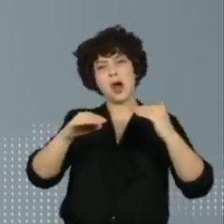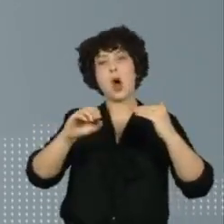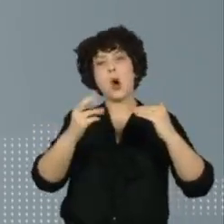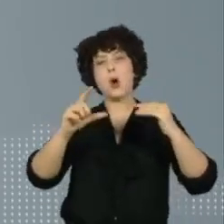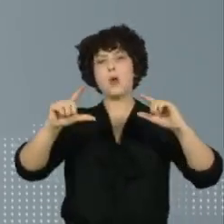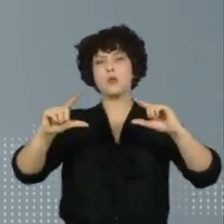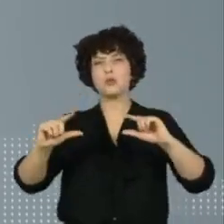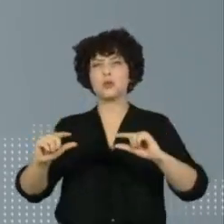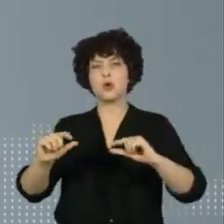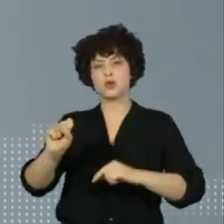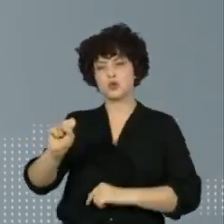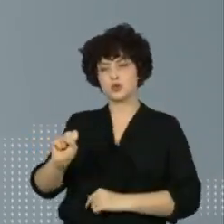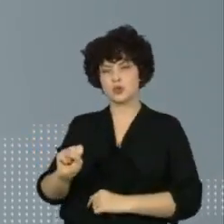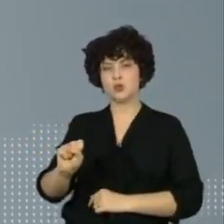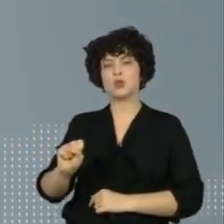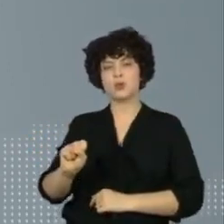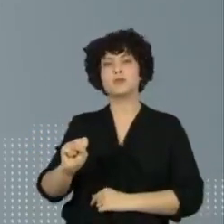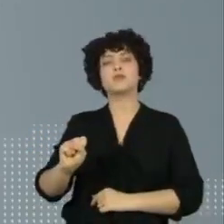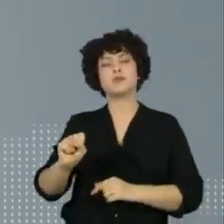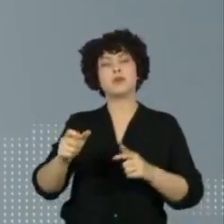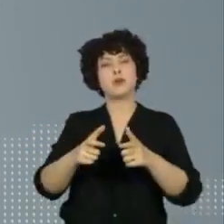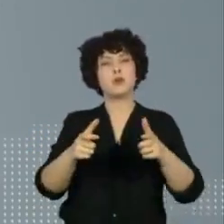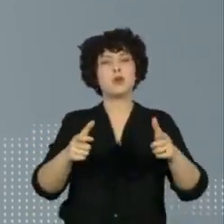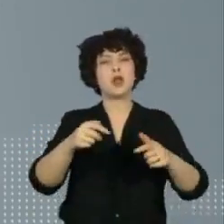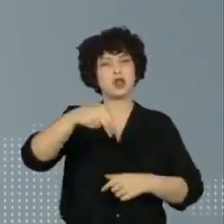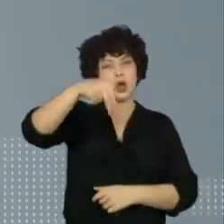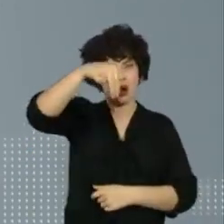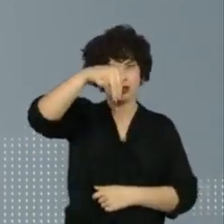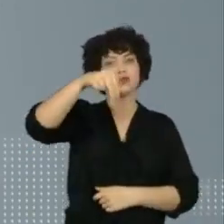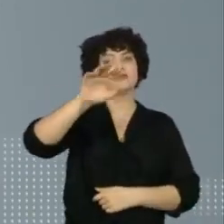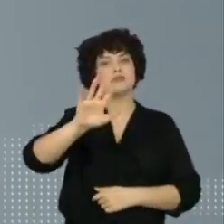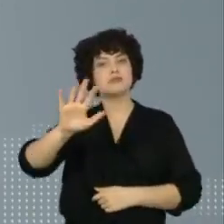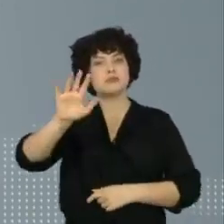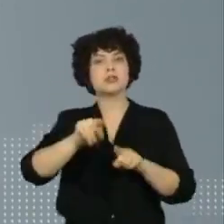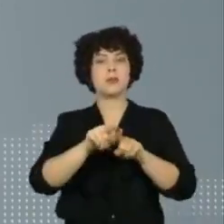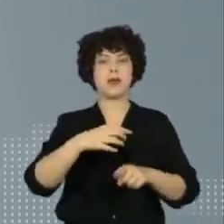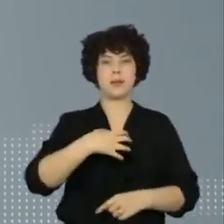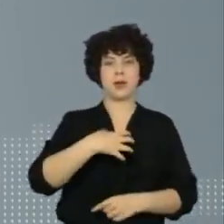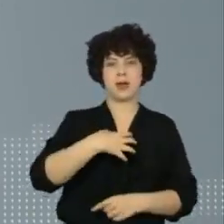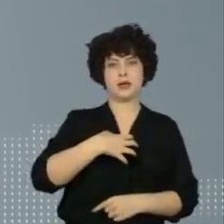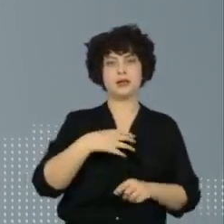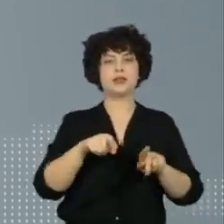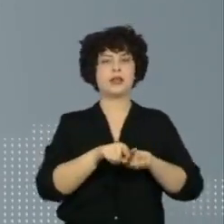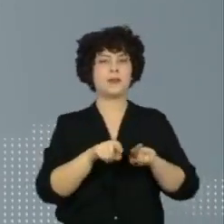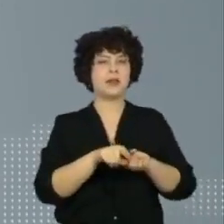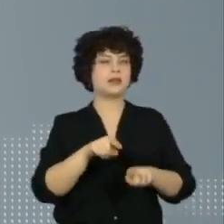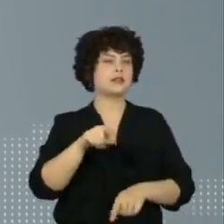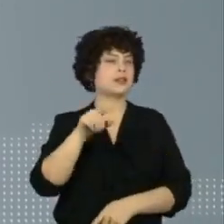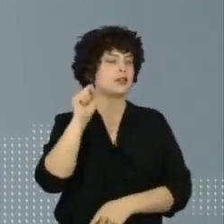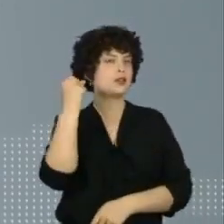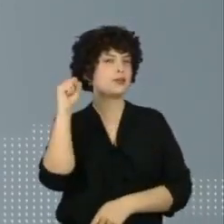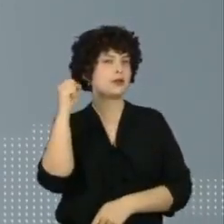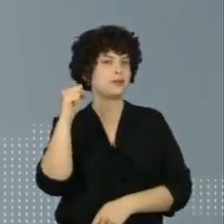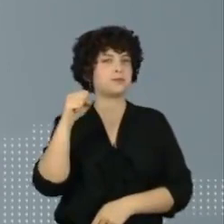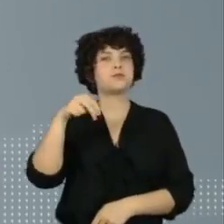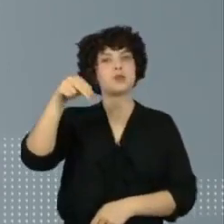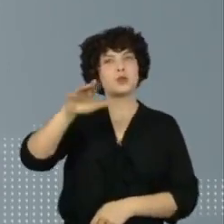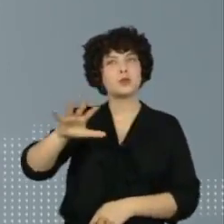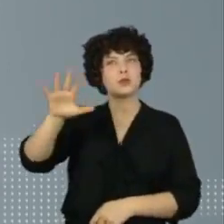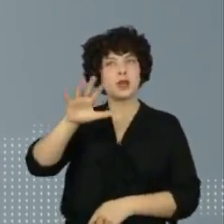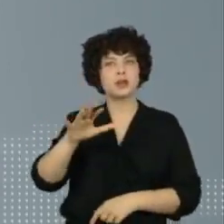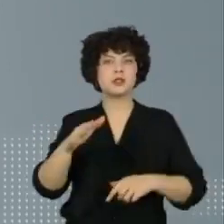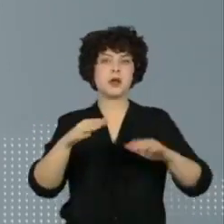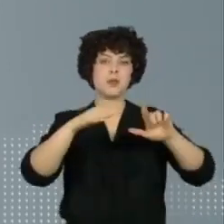ou queda a região sul boa parte da região norte além da Bahia e Sergipe no nordeste a